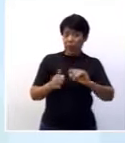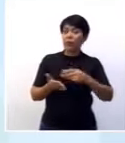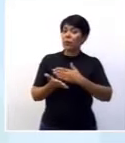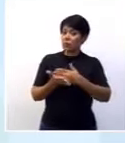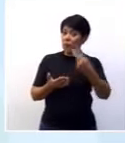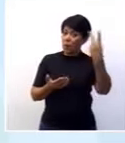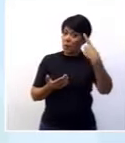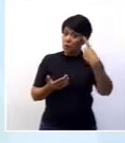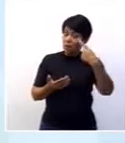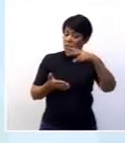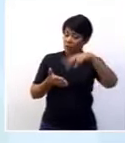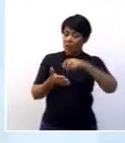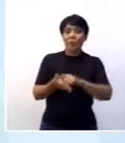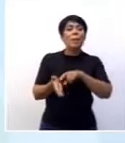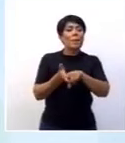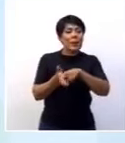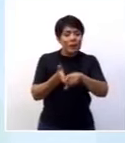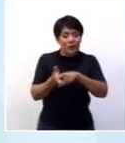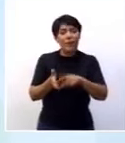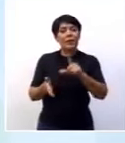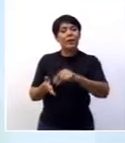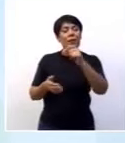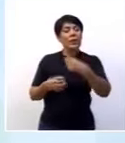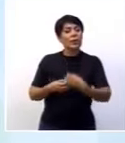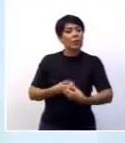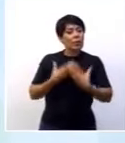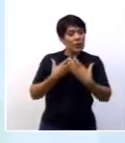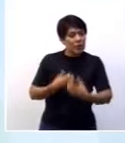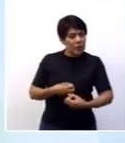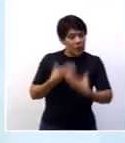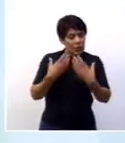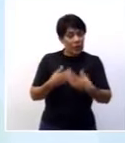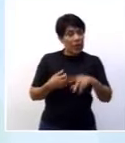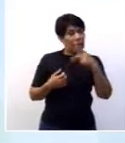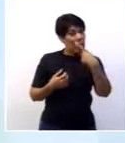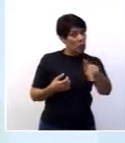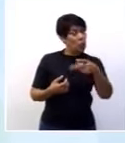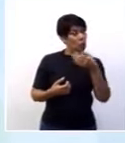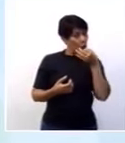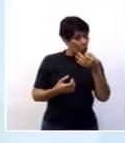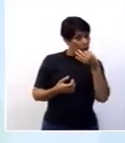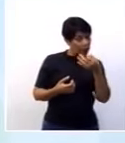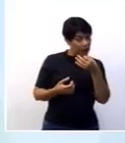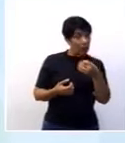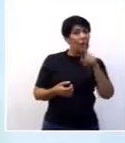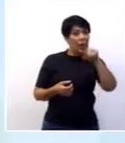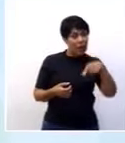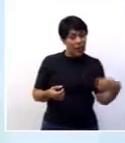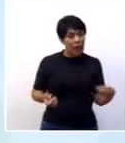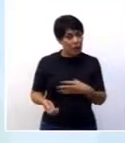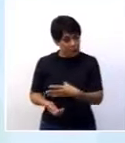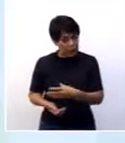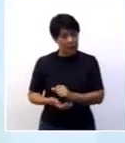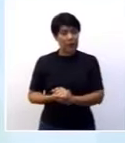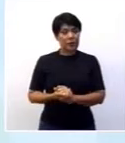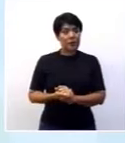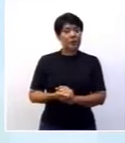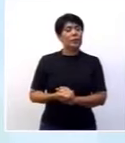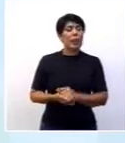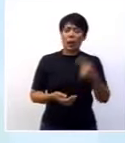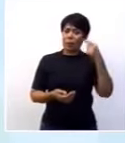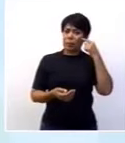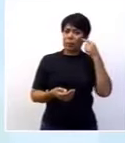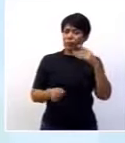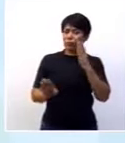ok? Pesquise e selecione um poema que, na sua opinião, seja moderno. Considere